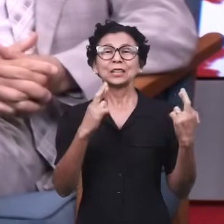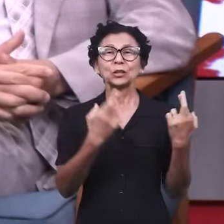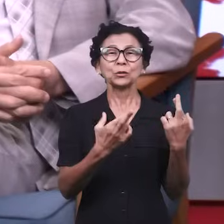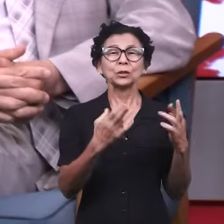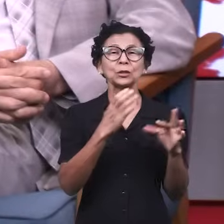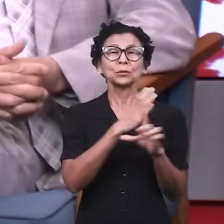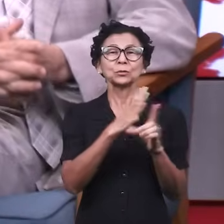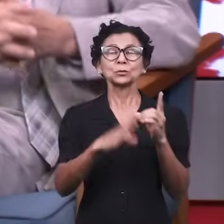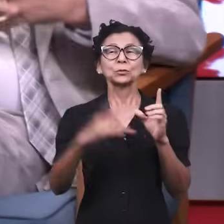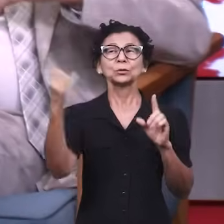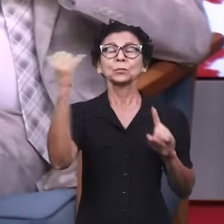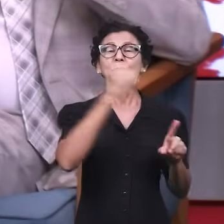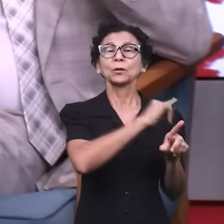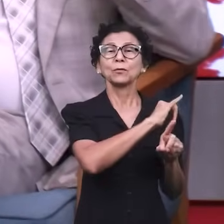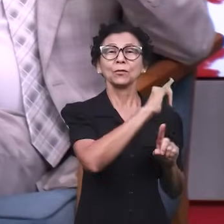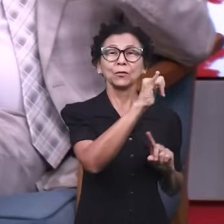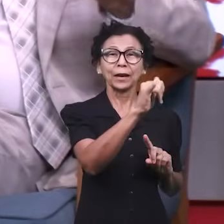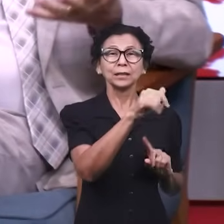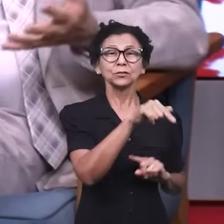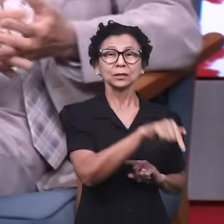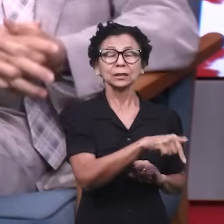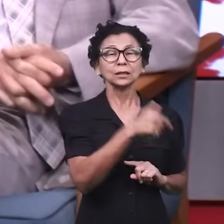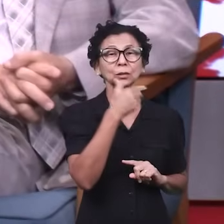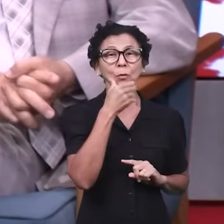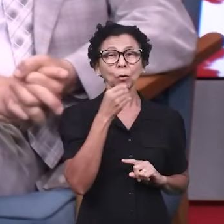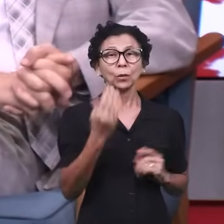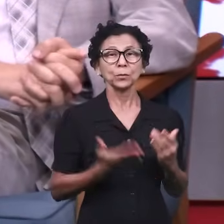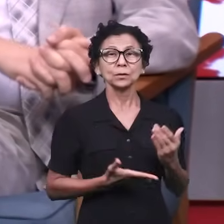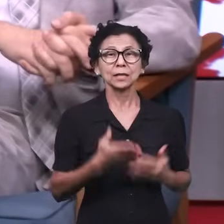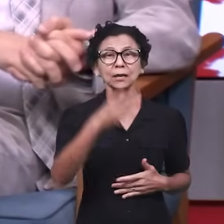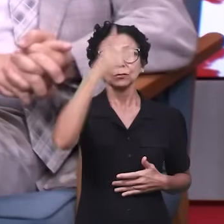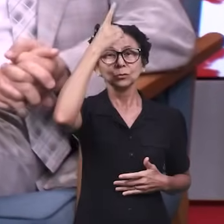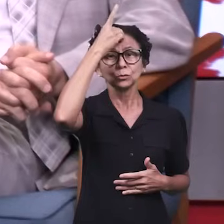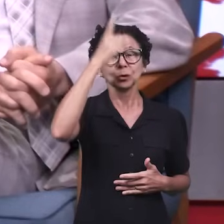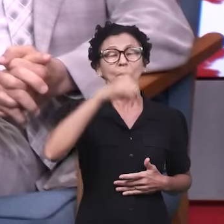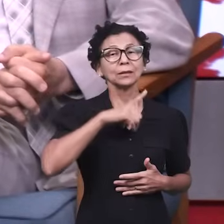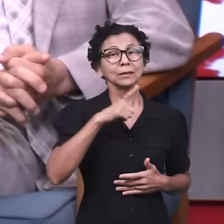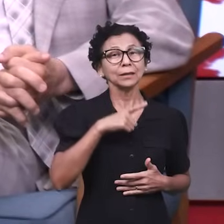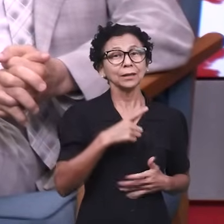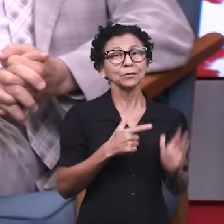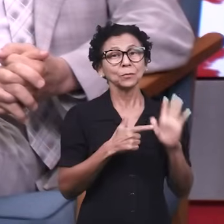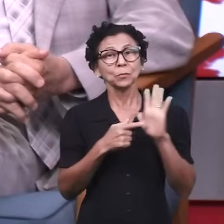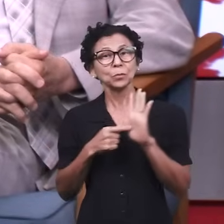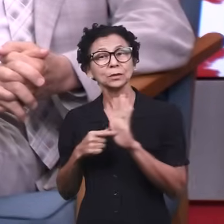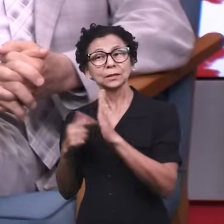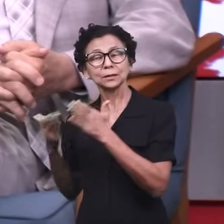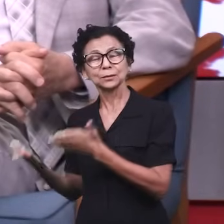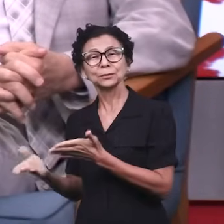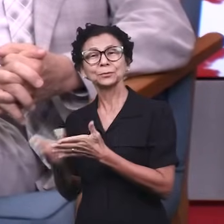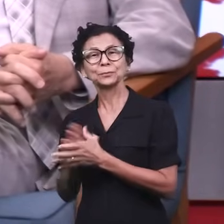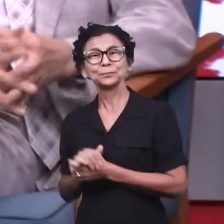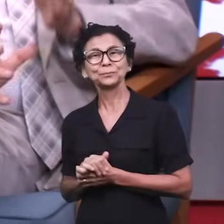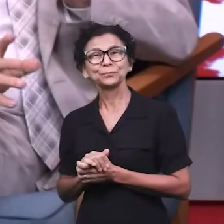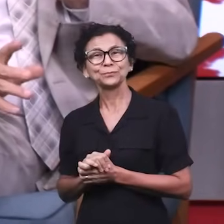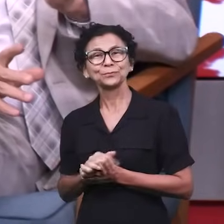culto. Todos nós fomos edificados com esse